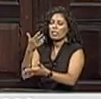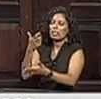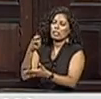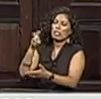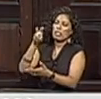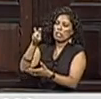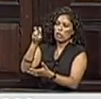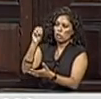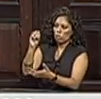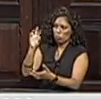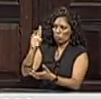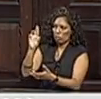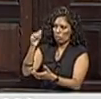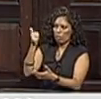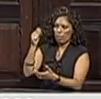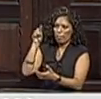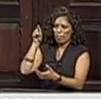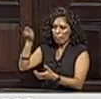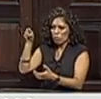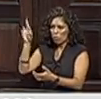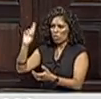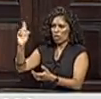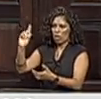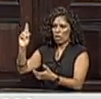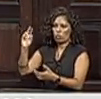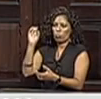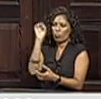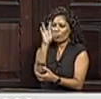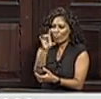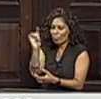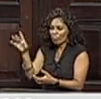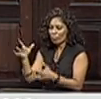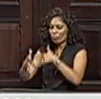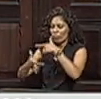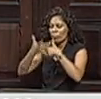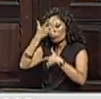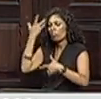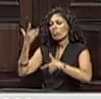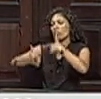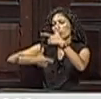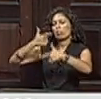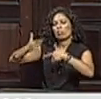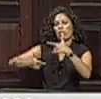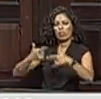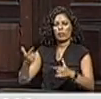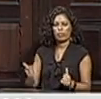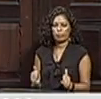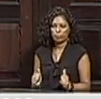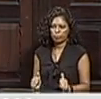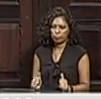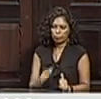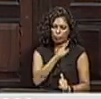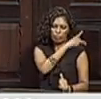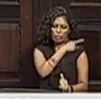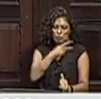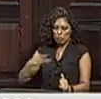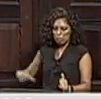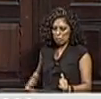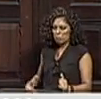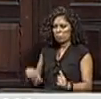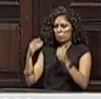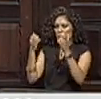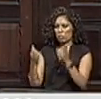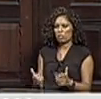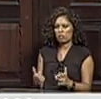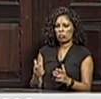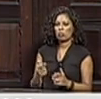Não vendo que queira discutir, encerra a discussão. Em votação, requerimento de destaque a emenda 73. Deputado Gilberto.